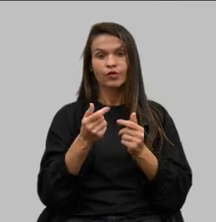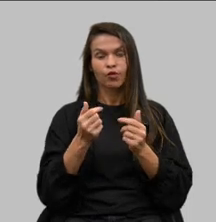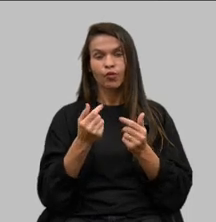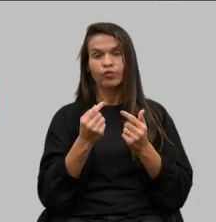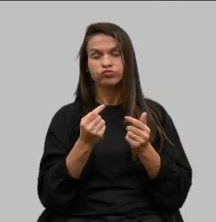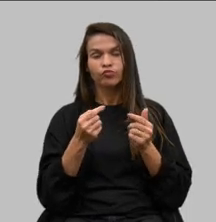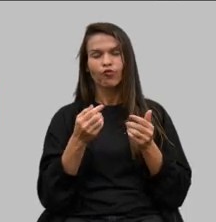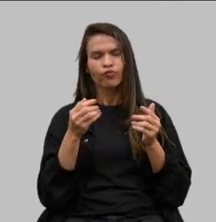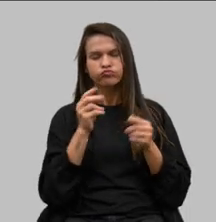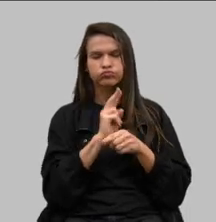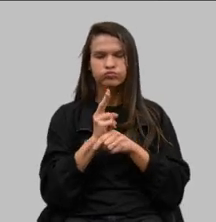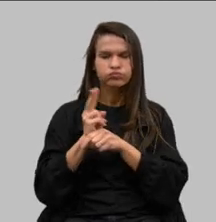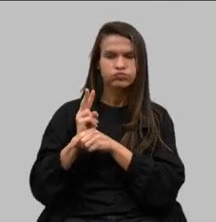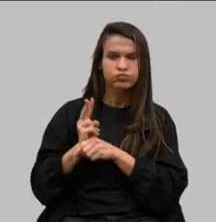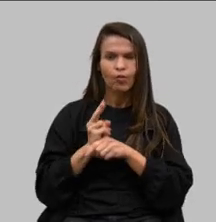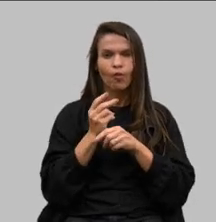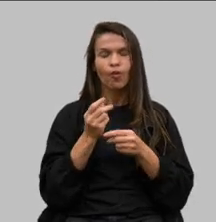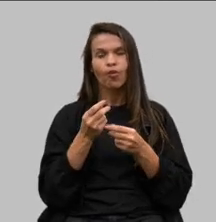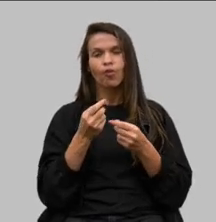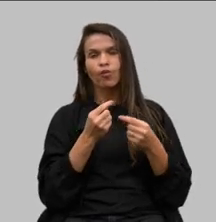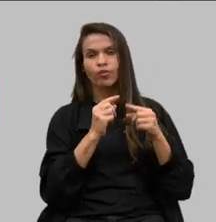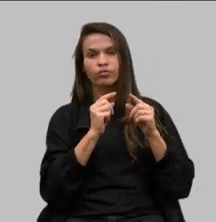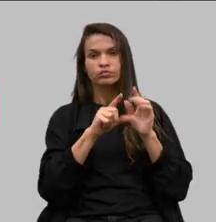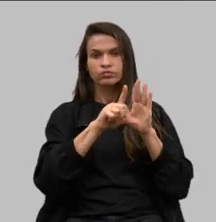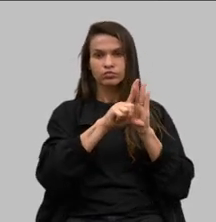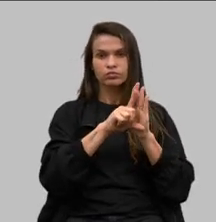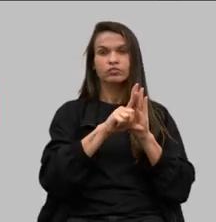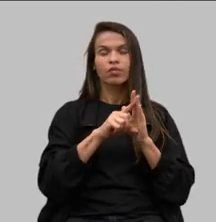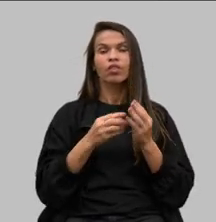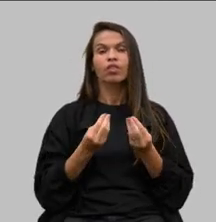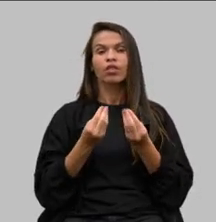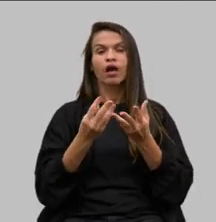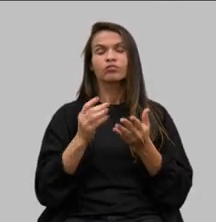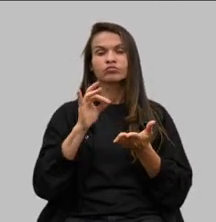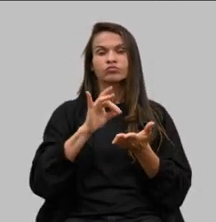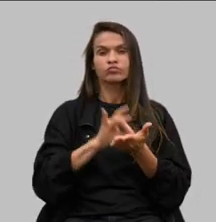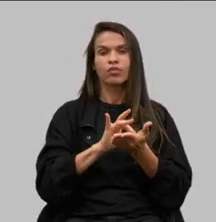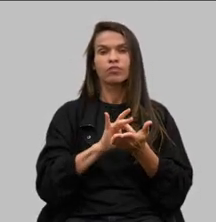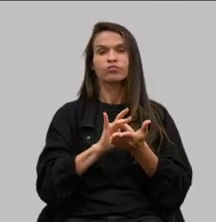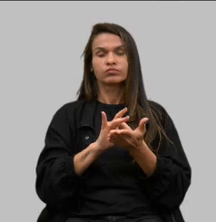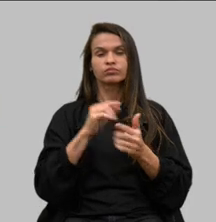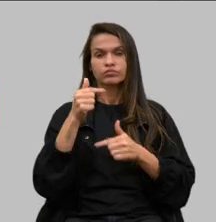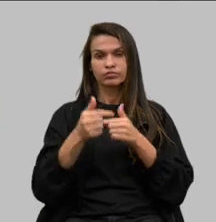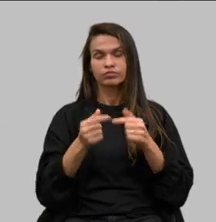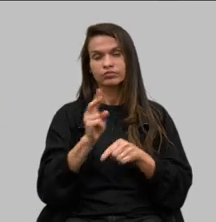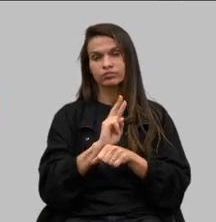isso é muito importante porque dá de fato efetividade à ação fiscal